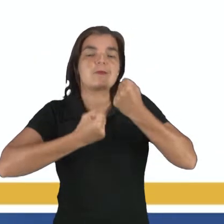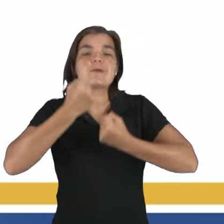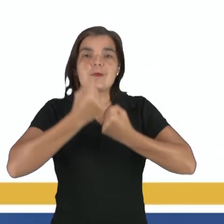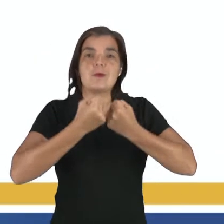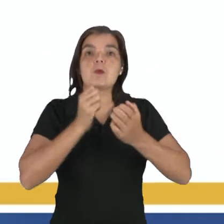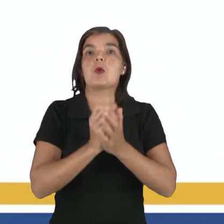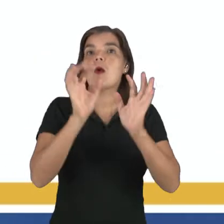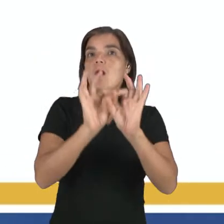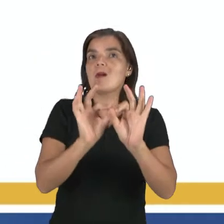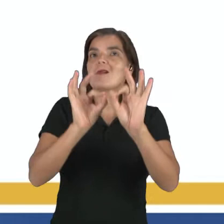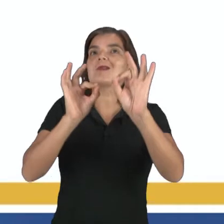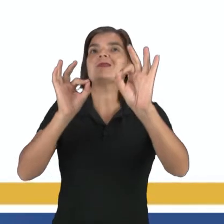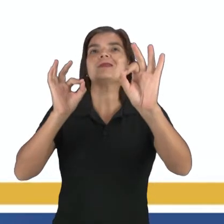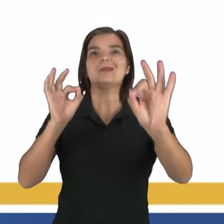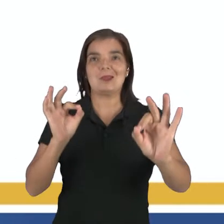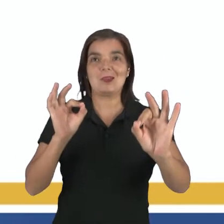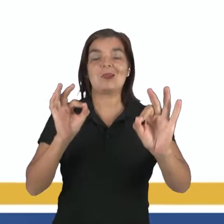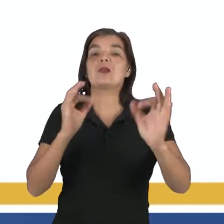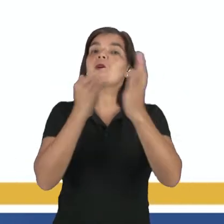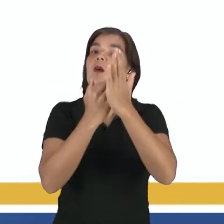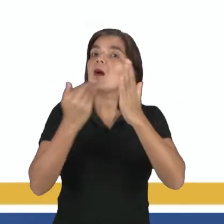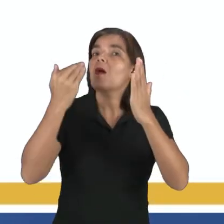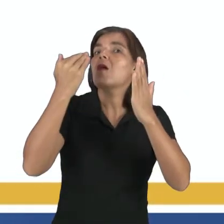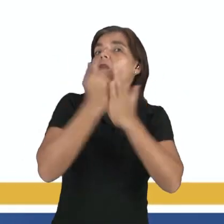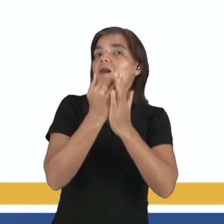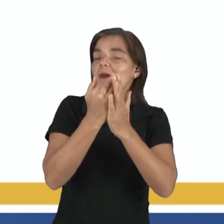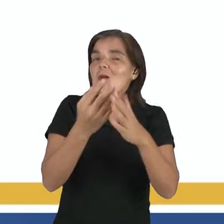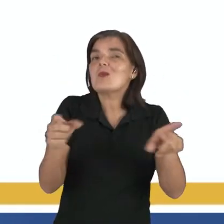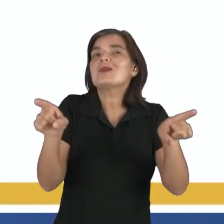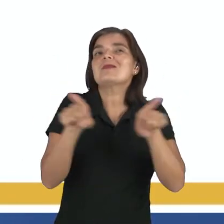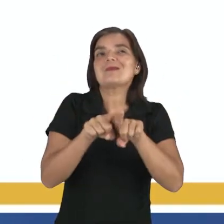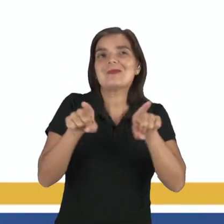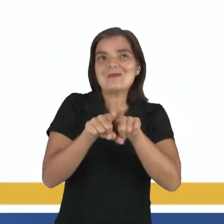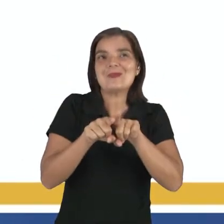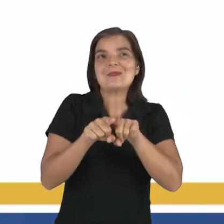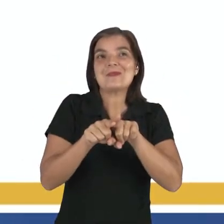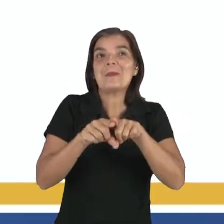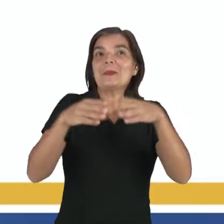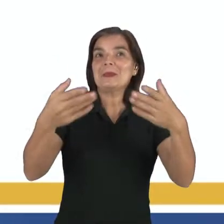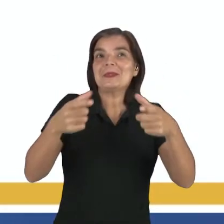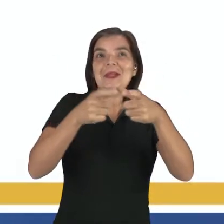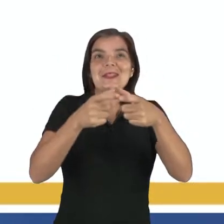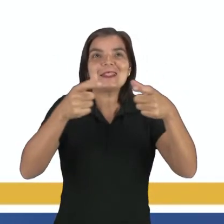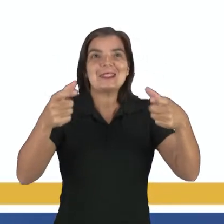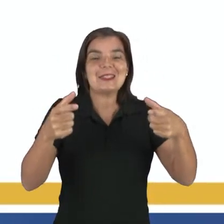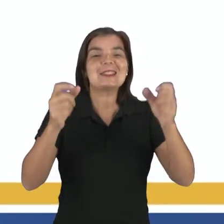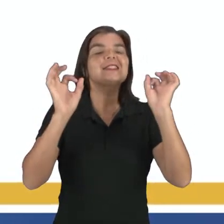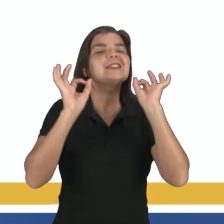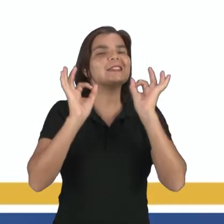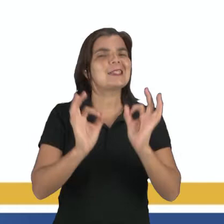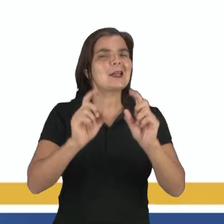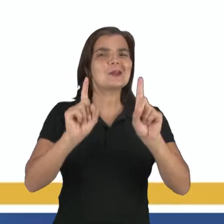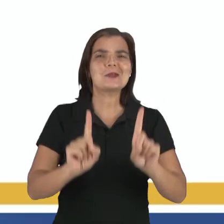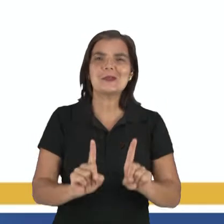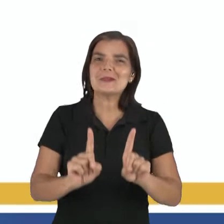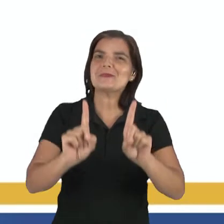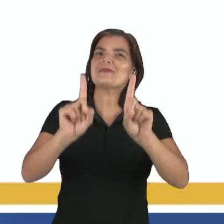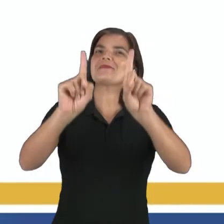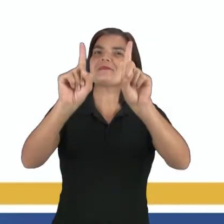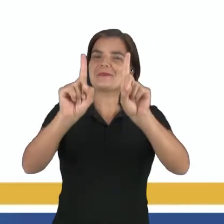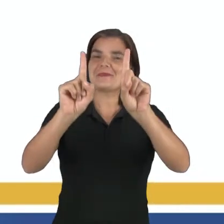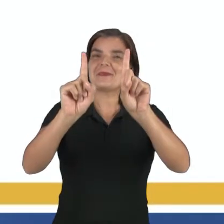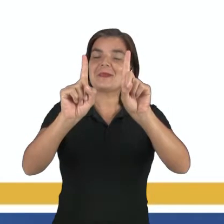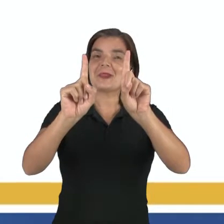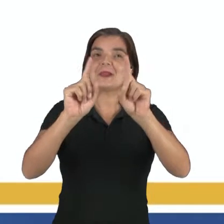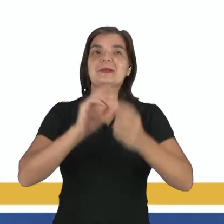de um automóvel à distância percorrida por ele aumenta também portanto essa grandeza são